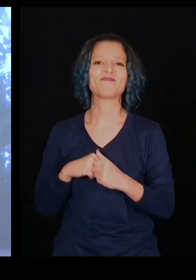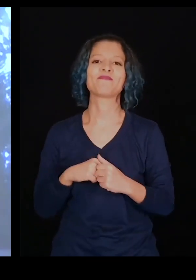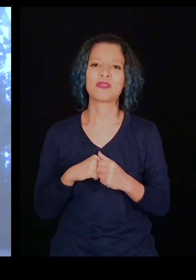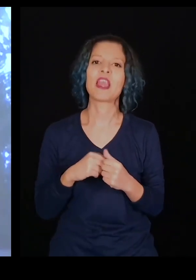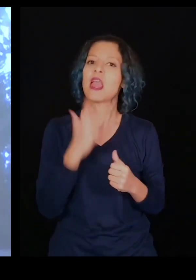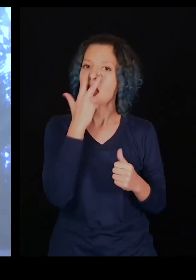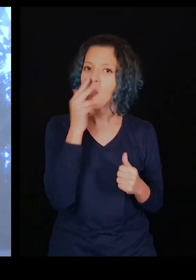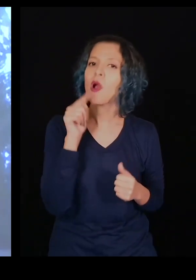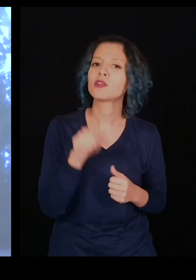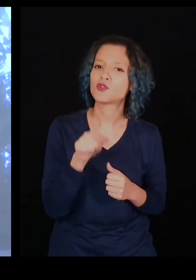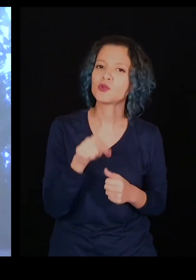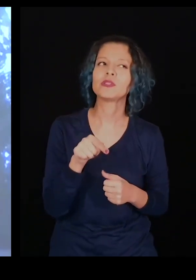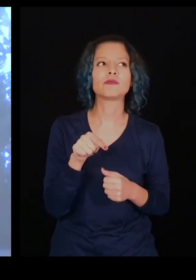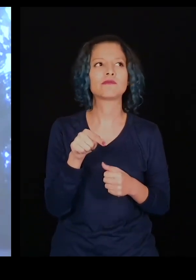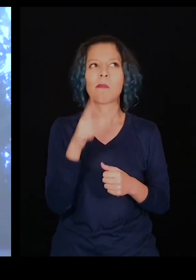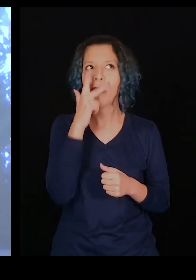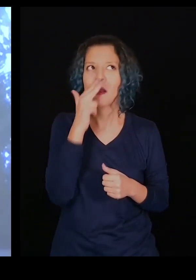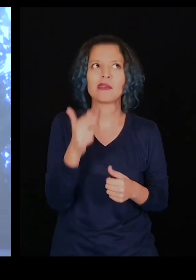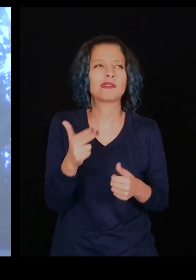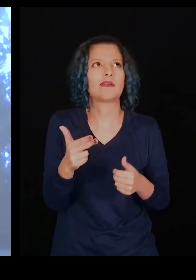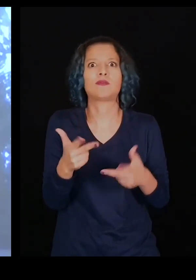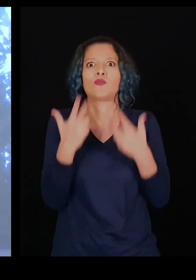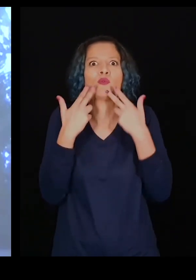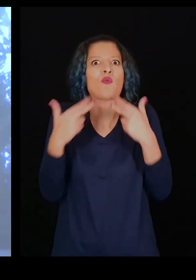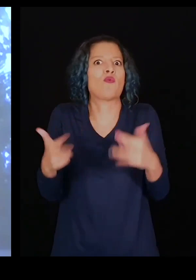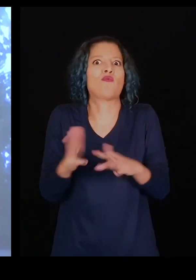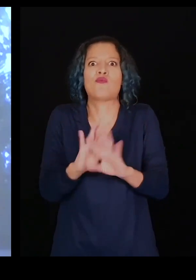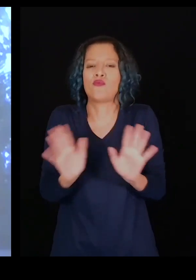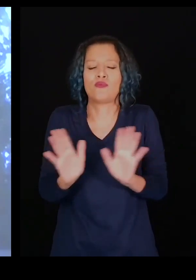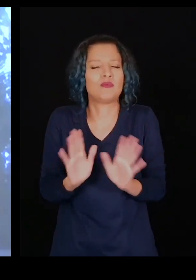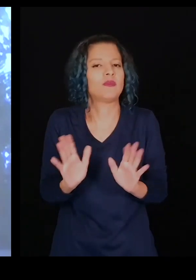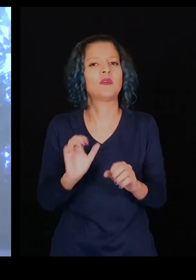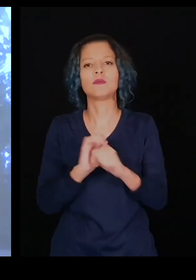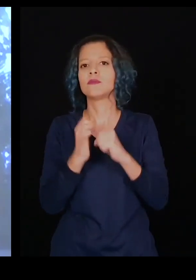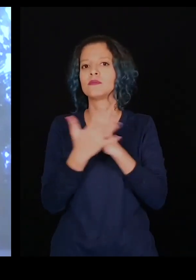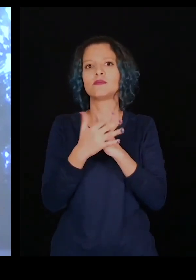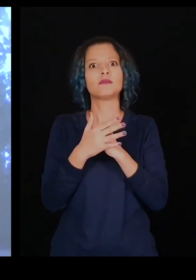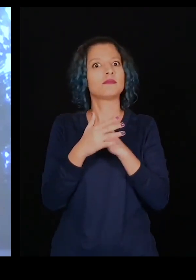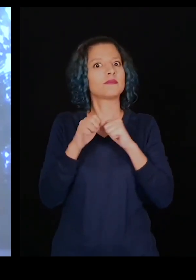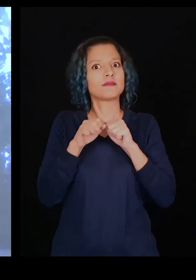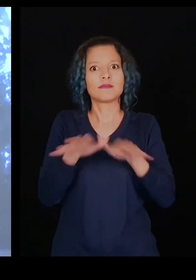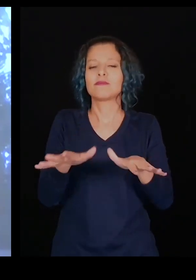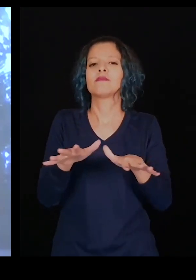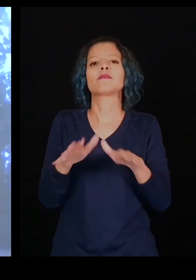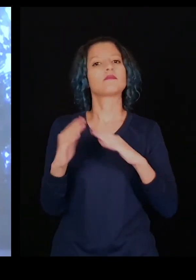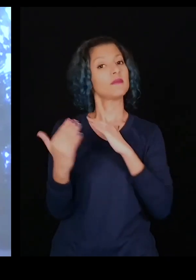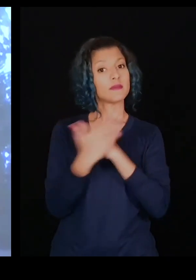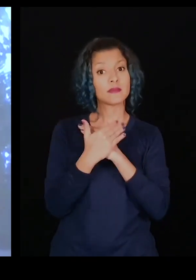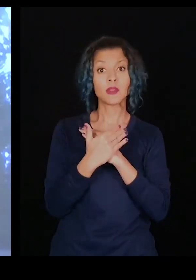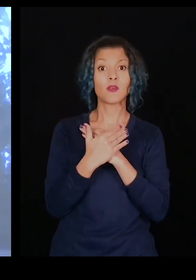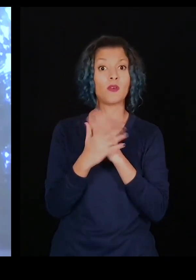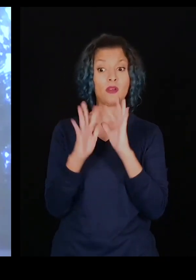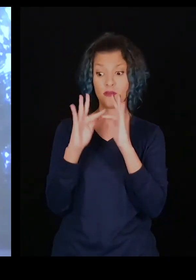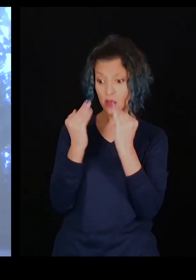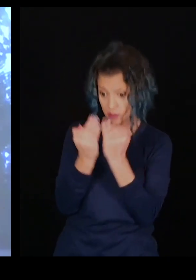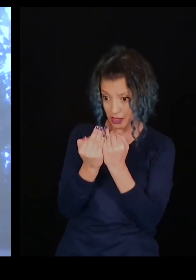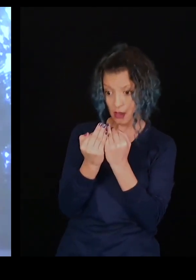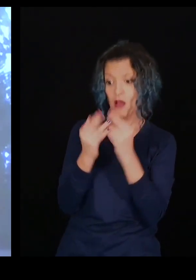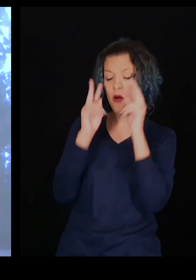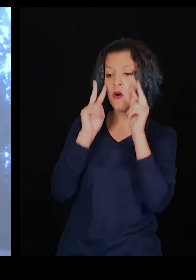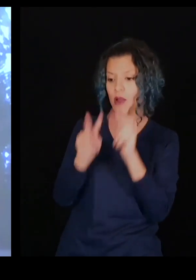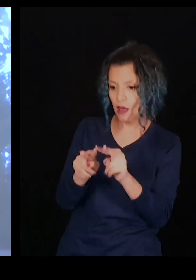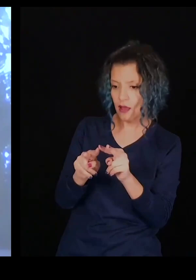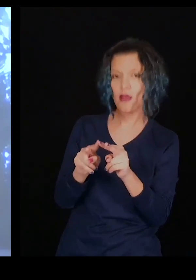né? Essa pandemia está nos permitindo olhar para as nossas famílias, conviver. Eu estou isolado com a